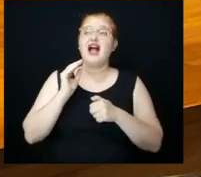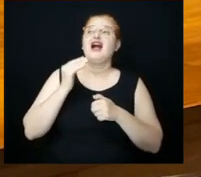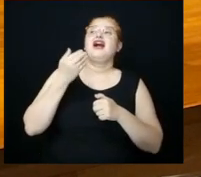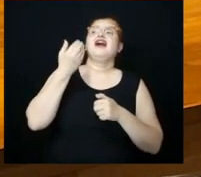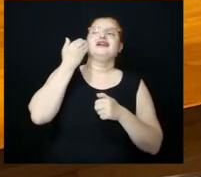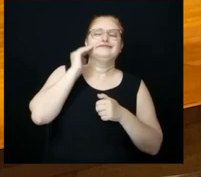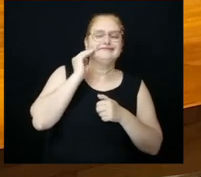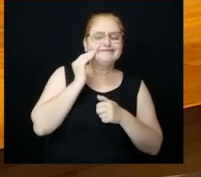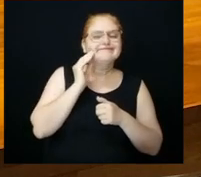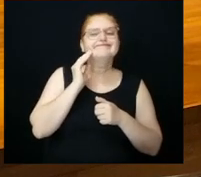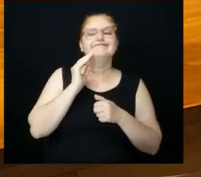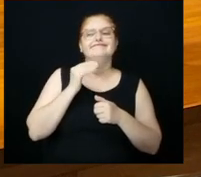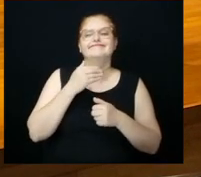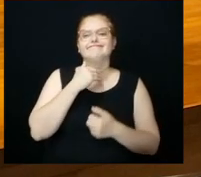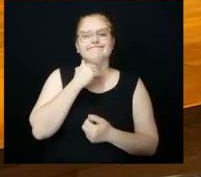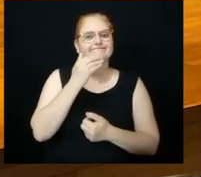Tuaí.